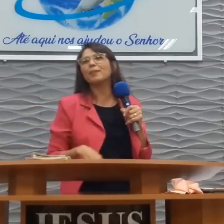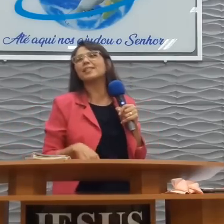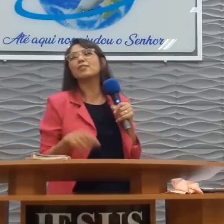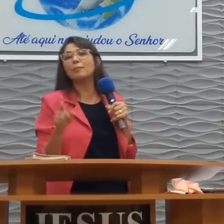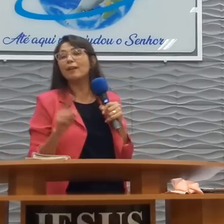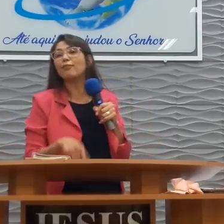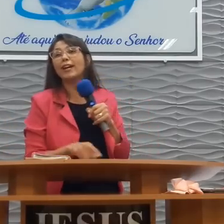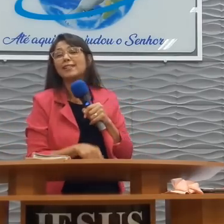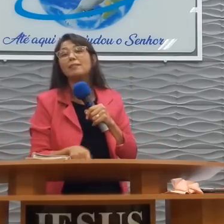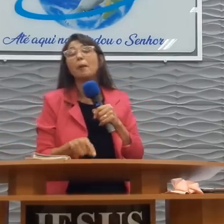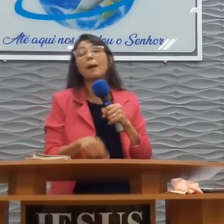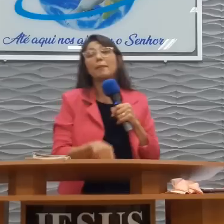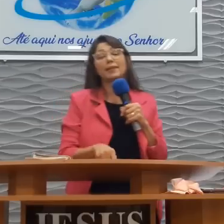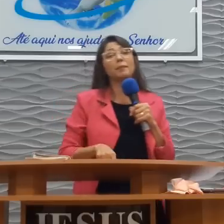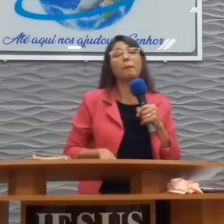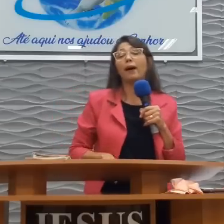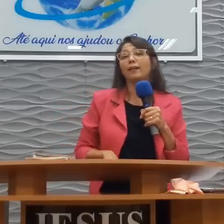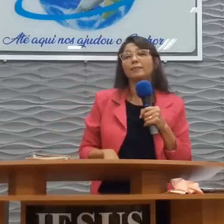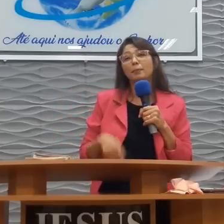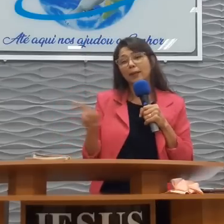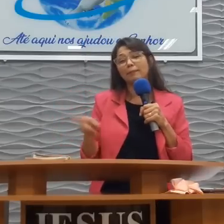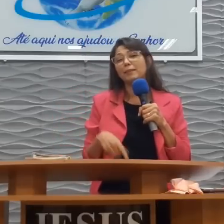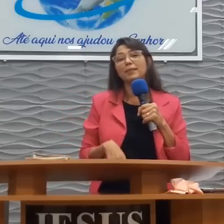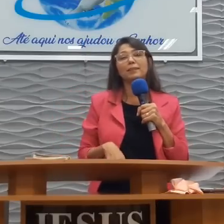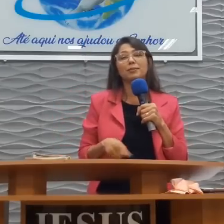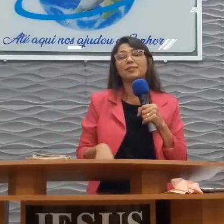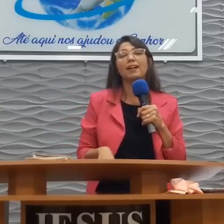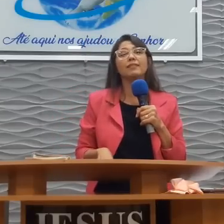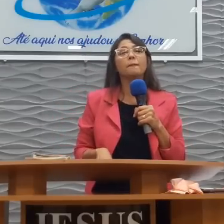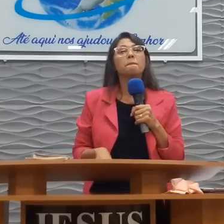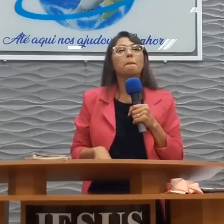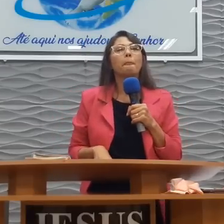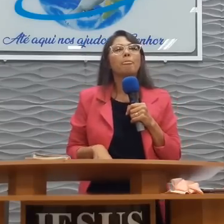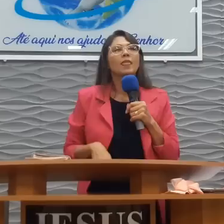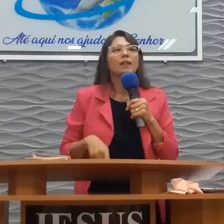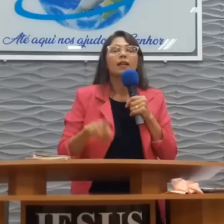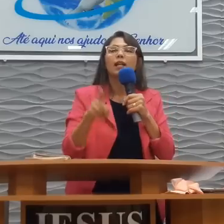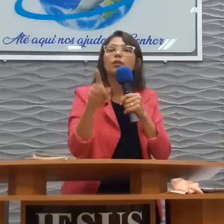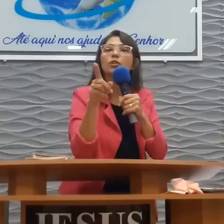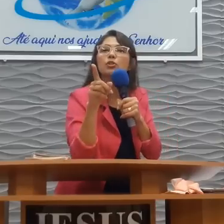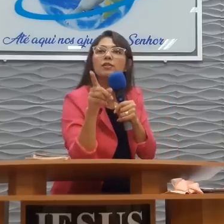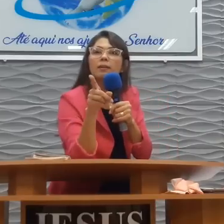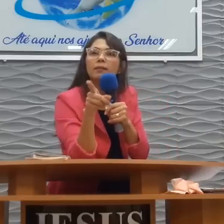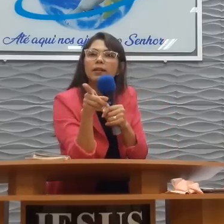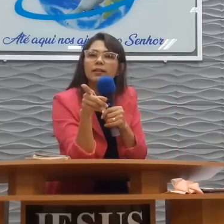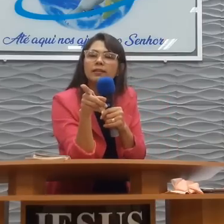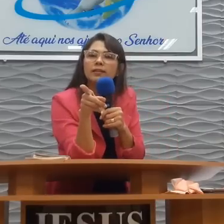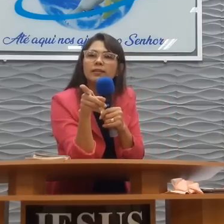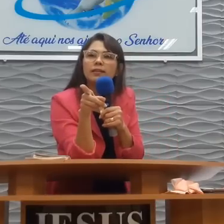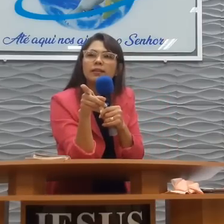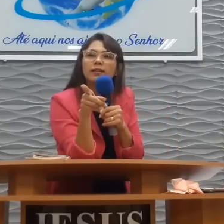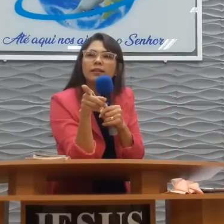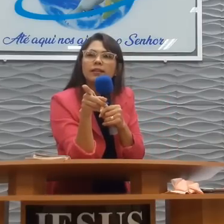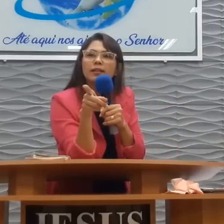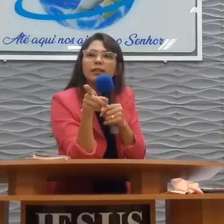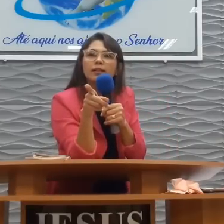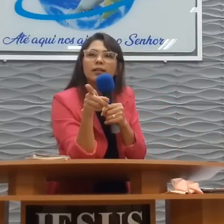eu tive o prazer de ver minha avó caçando meu pai para bater meu pai. Meu pai bebia, aprontava. Ela não deixou de ser mãe.